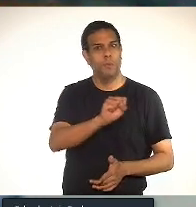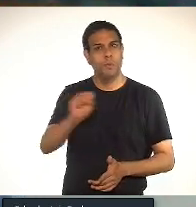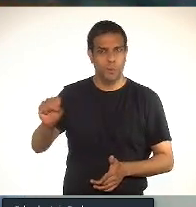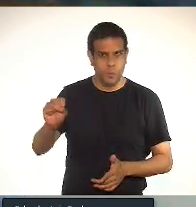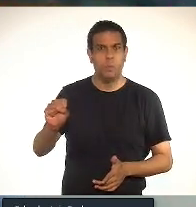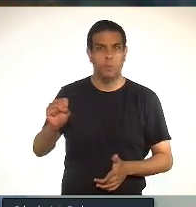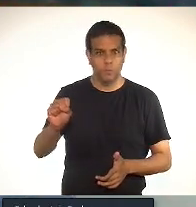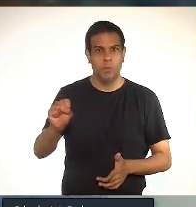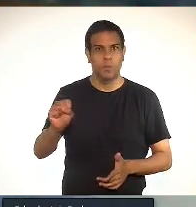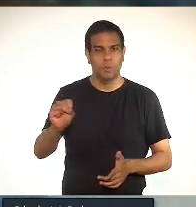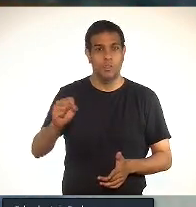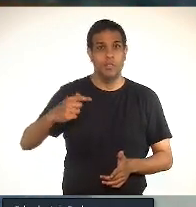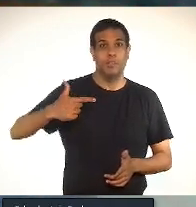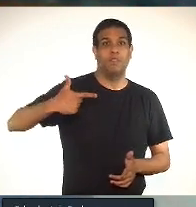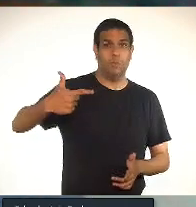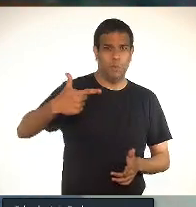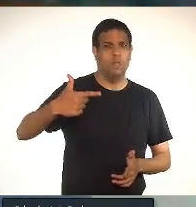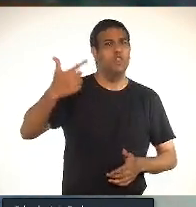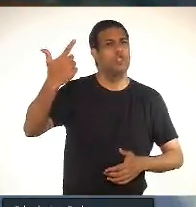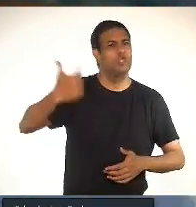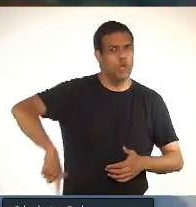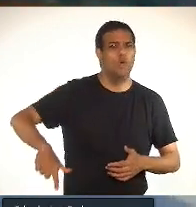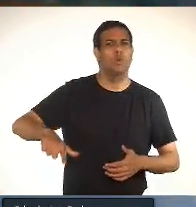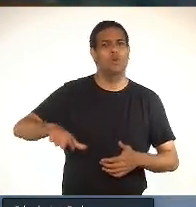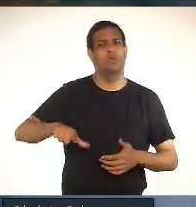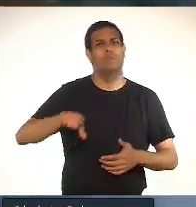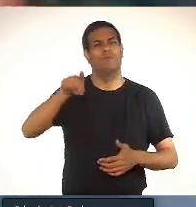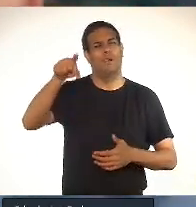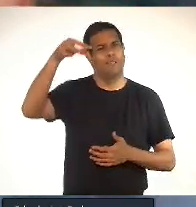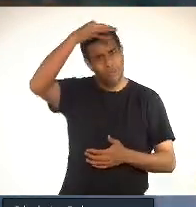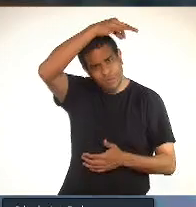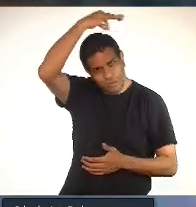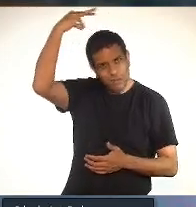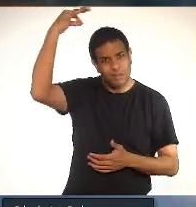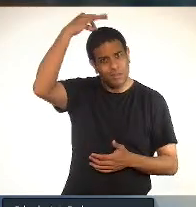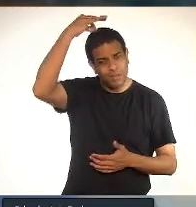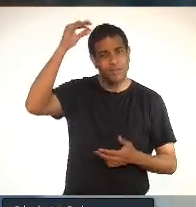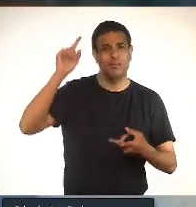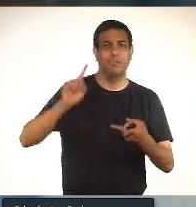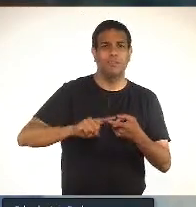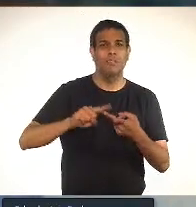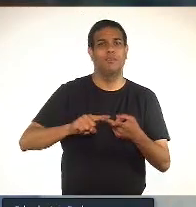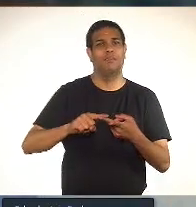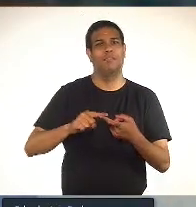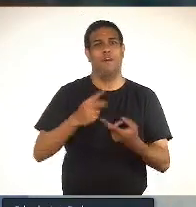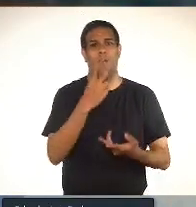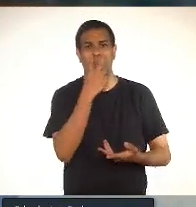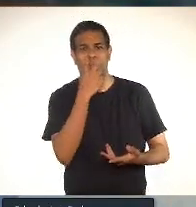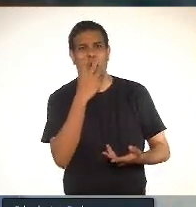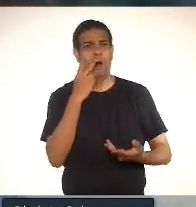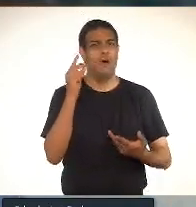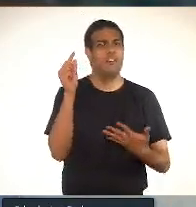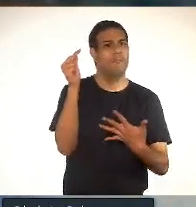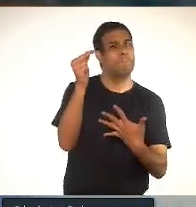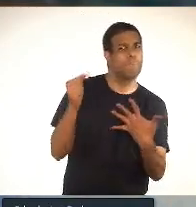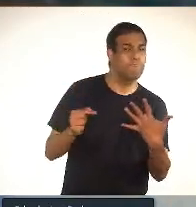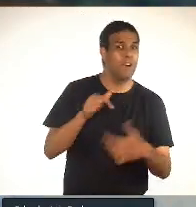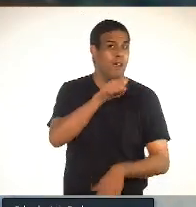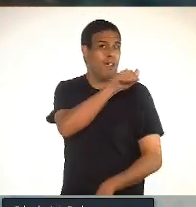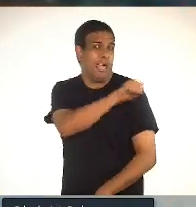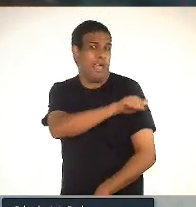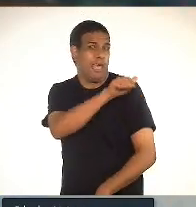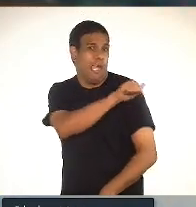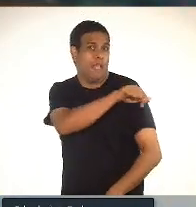nos segundos turnos do Espírito Santo, de Vitória, né, da cidade do Rio de